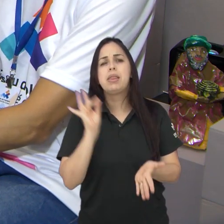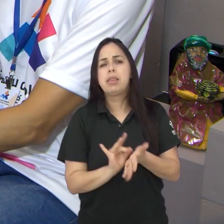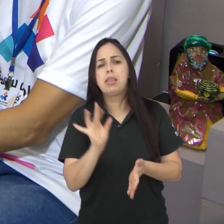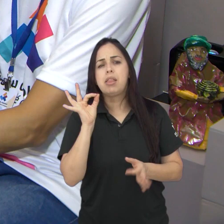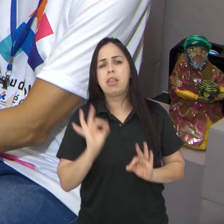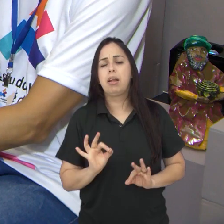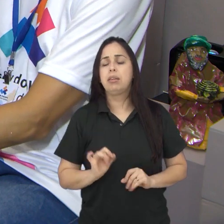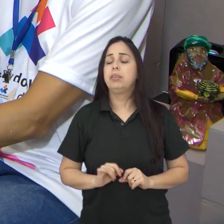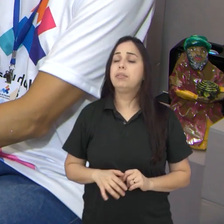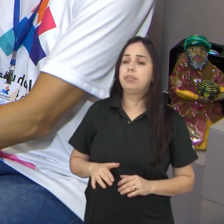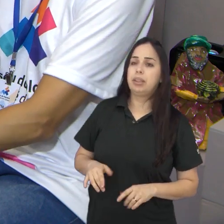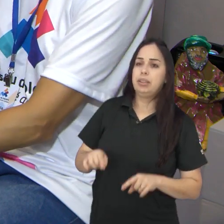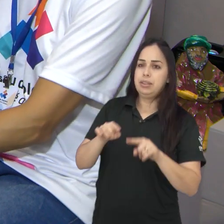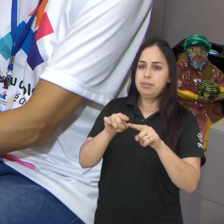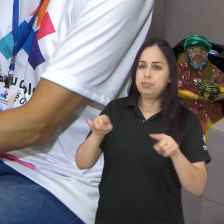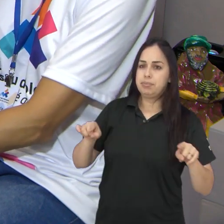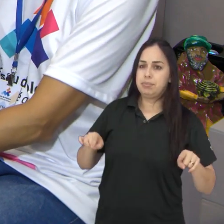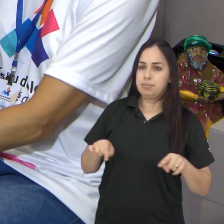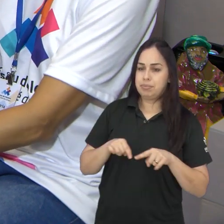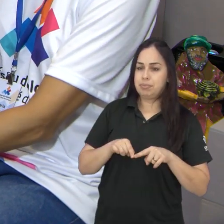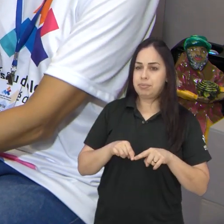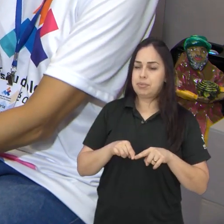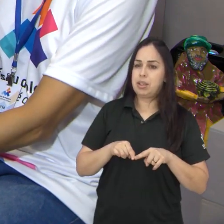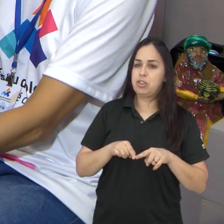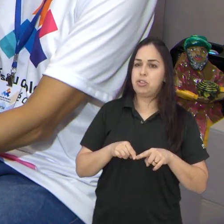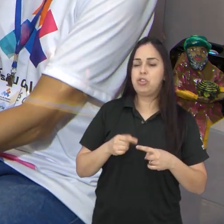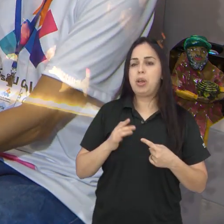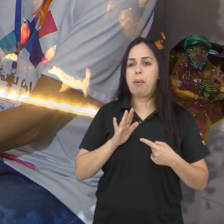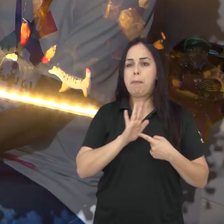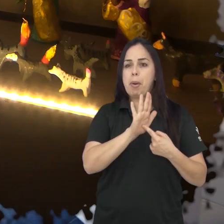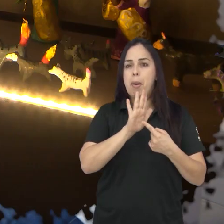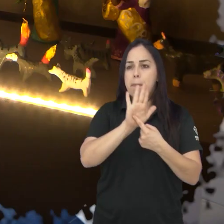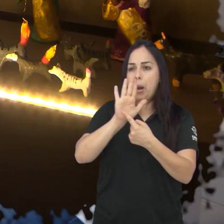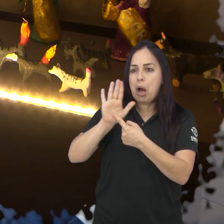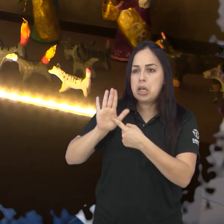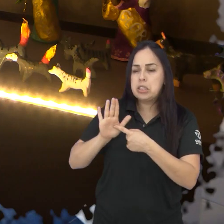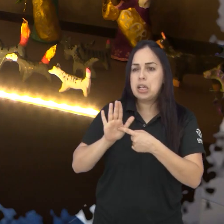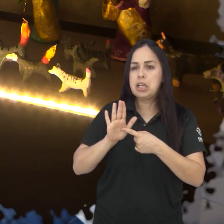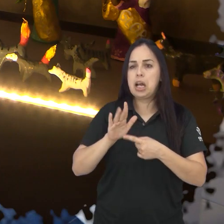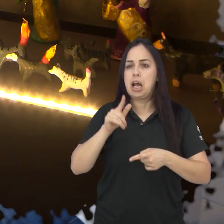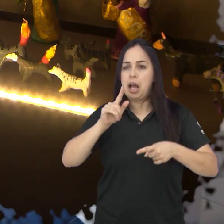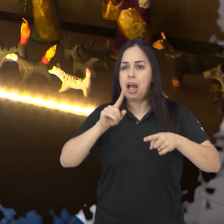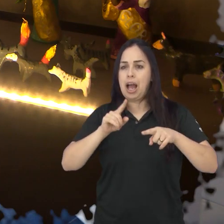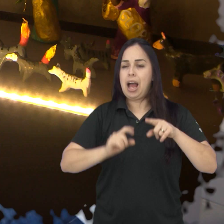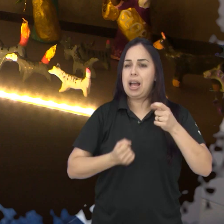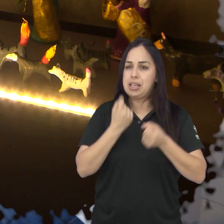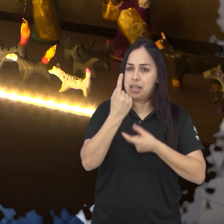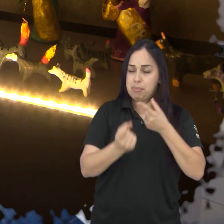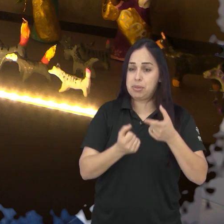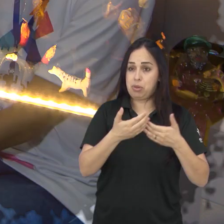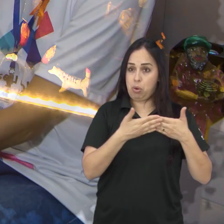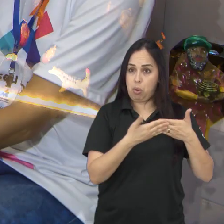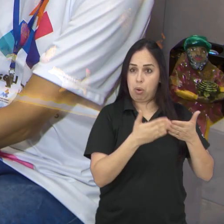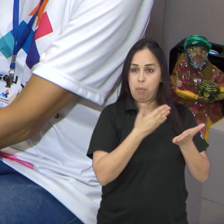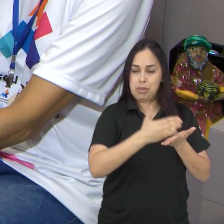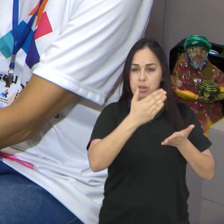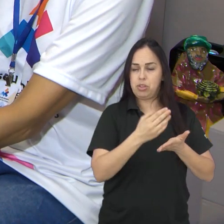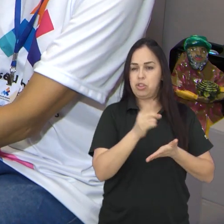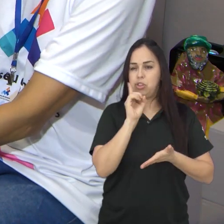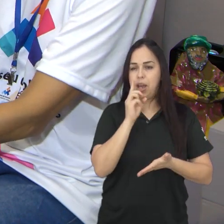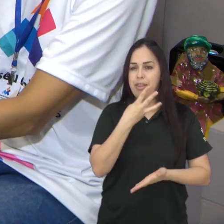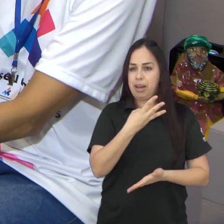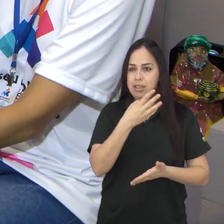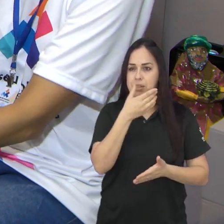nome oficial da sala? Essa sala é a sala de exposição temporária. Então a exposição foi aberta no dia 3 de